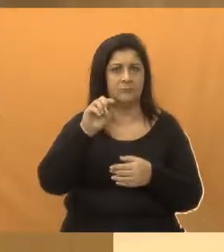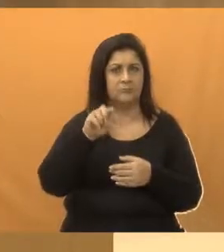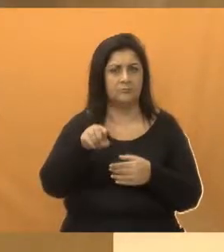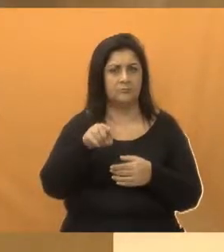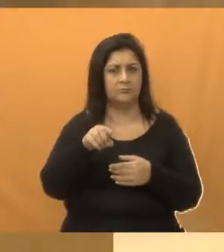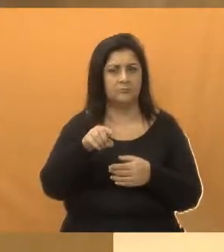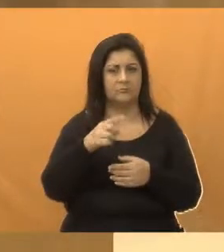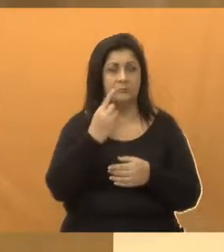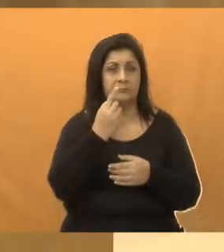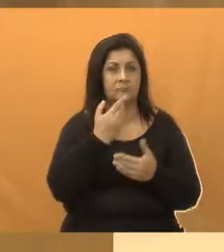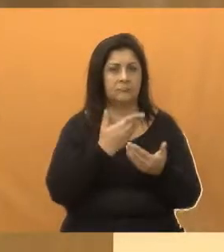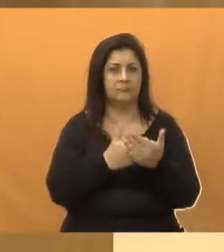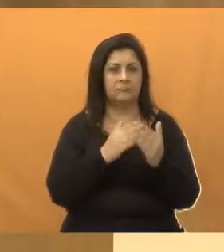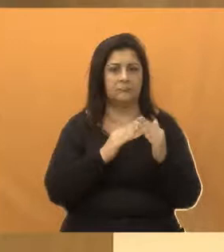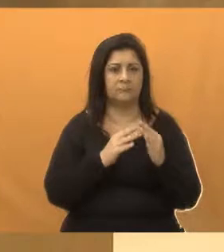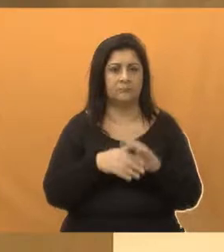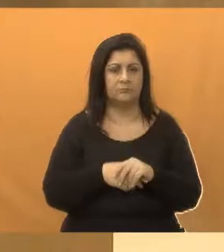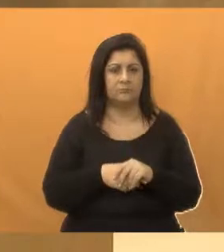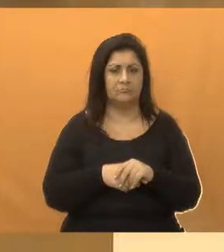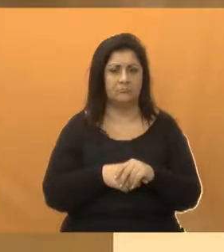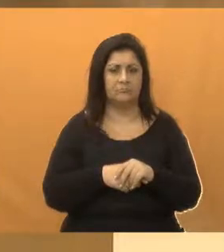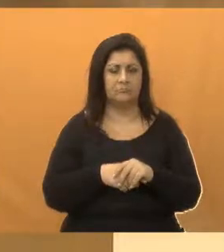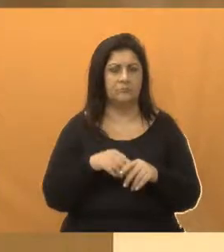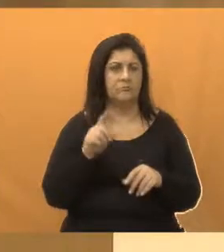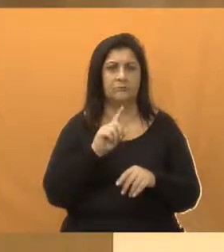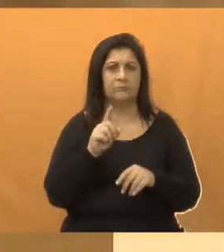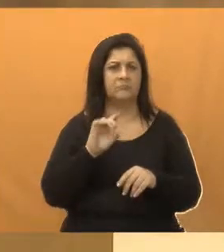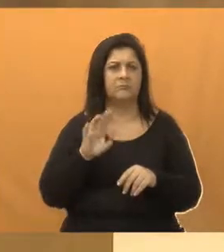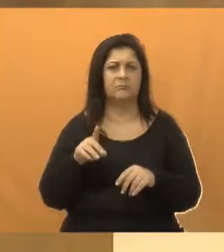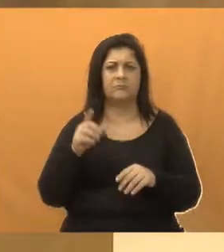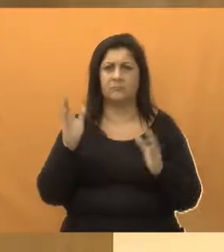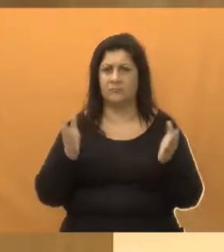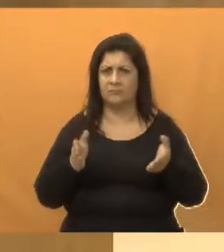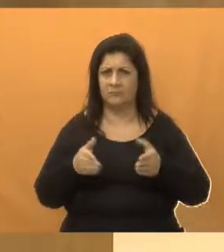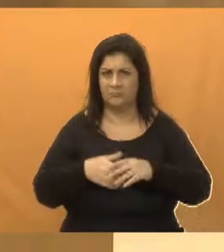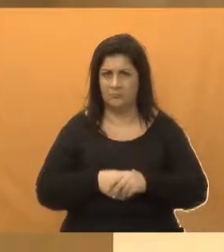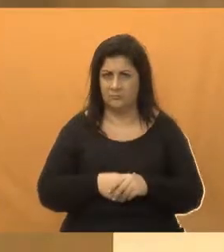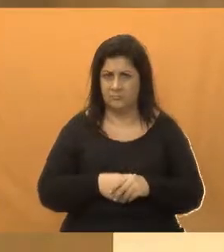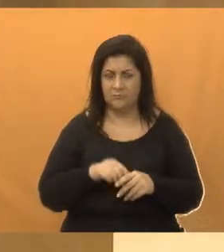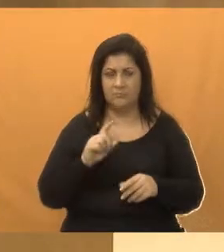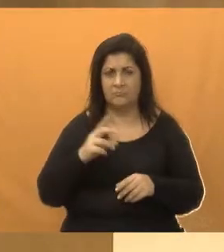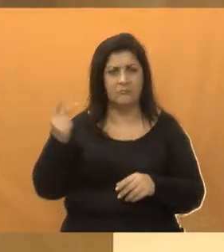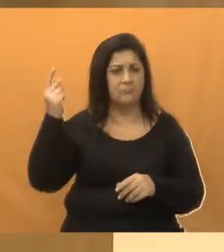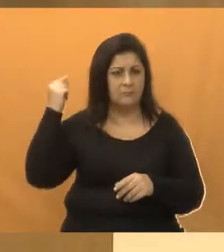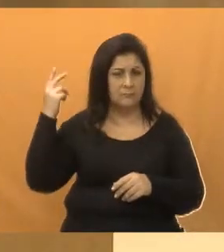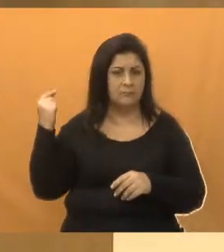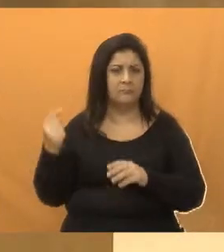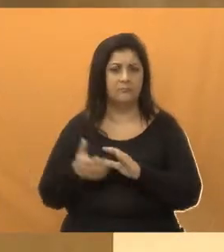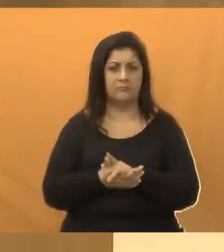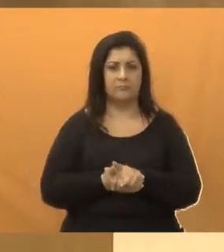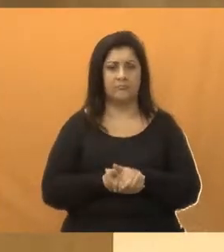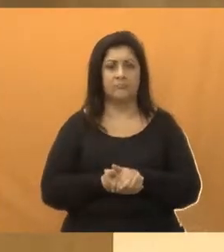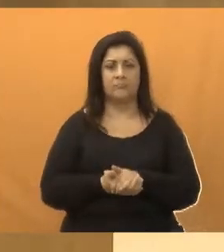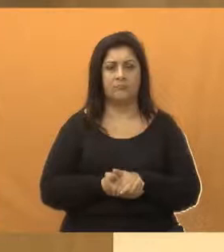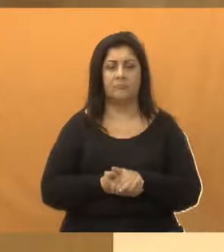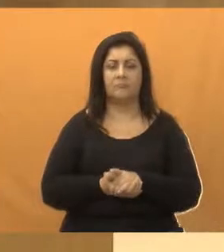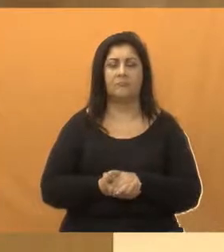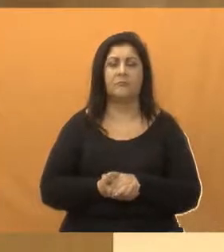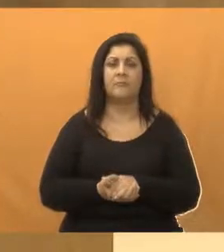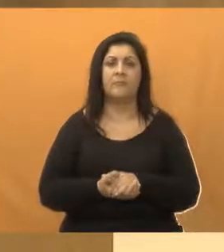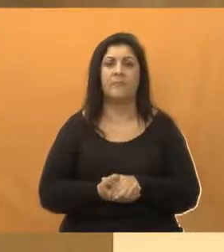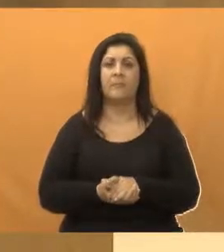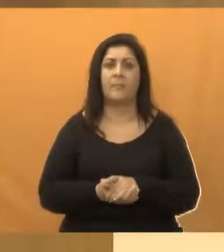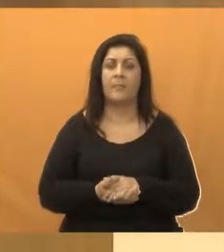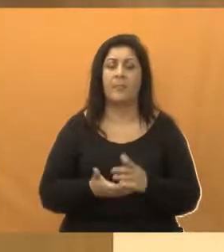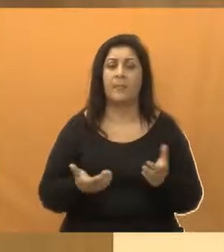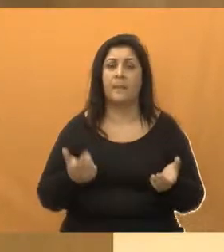uma escola. Não foi só do ano 2018, 2019. Vem lá de trás essa conta. Então, eu